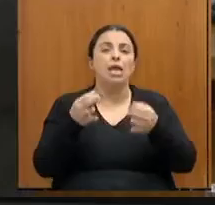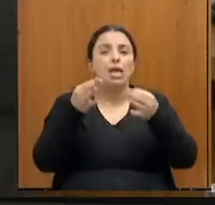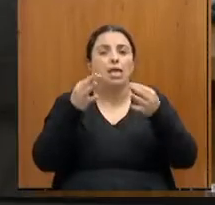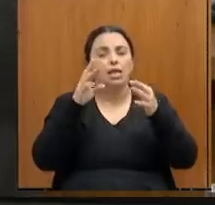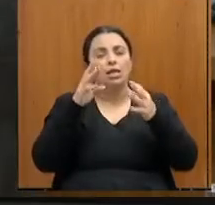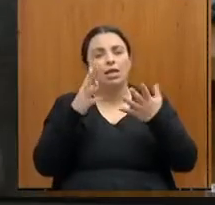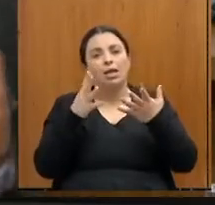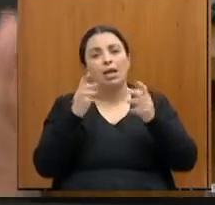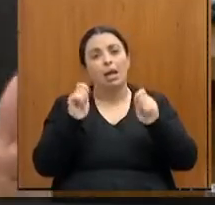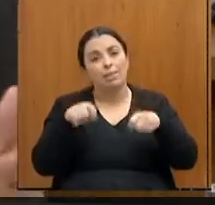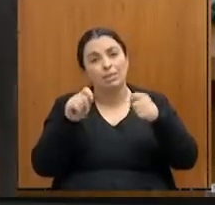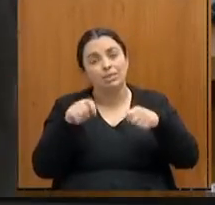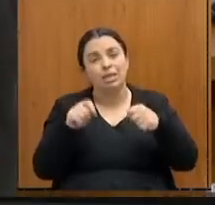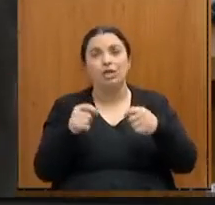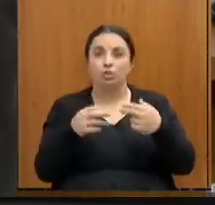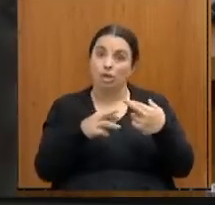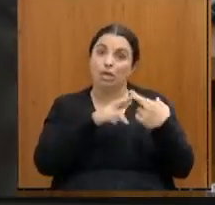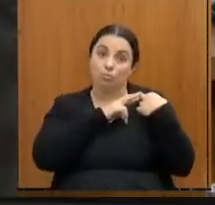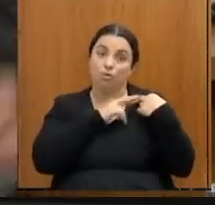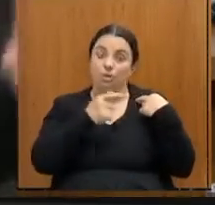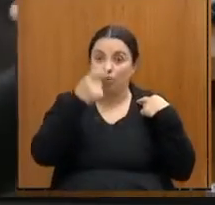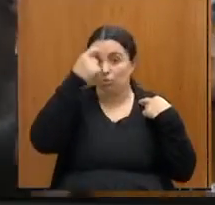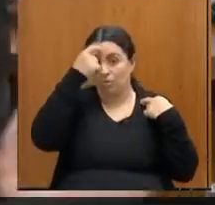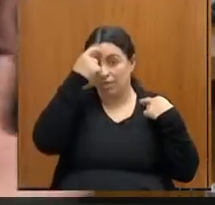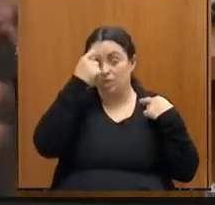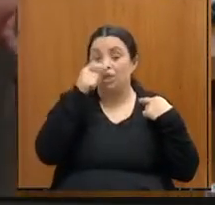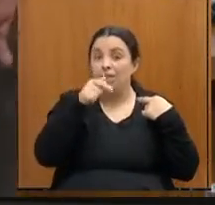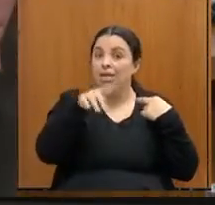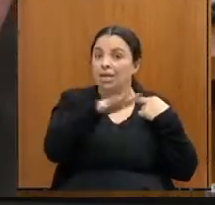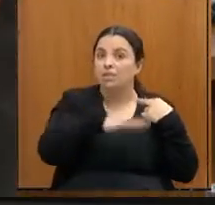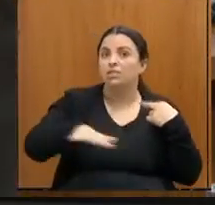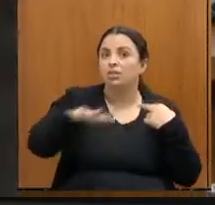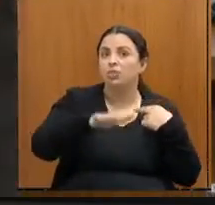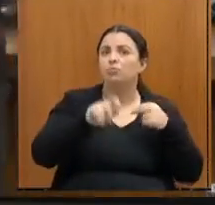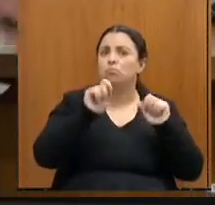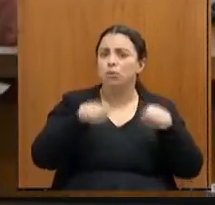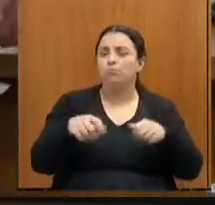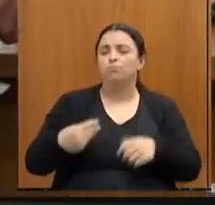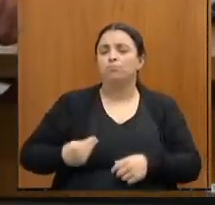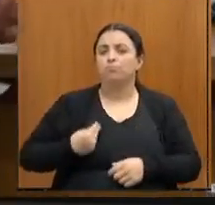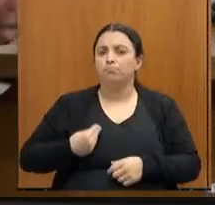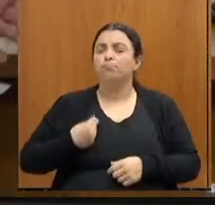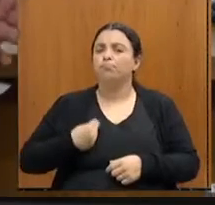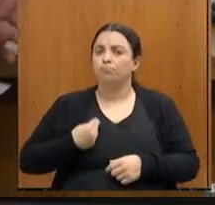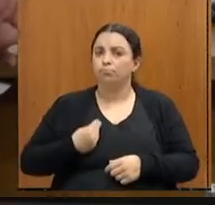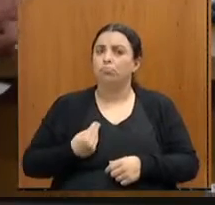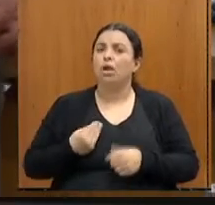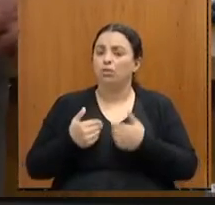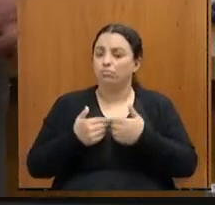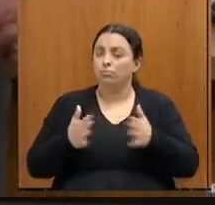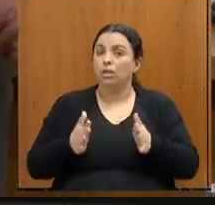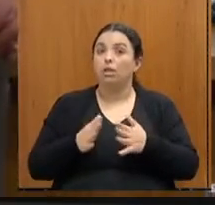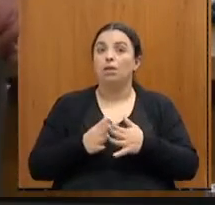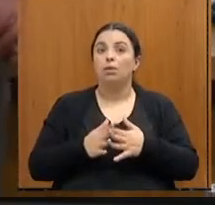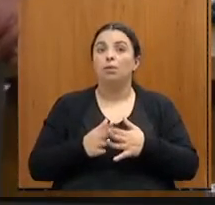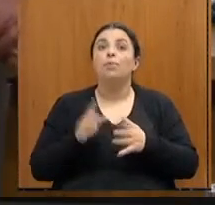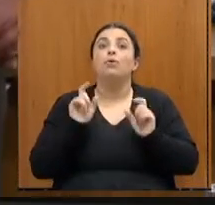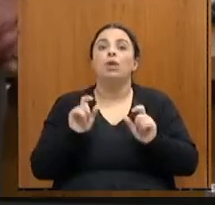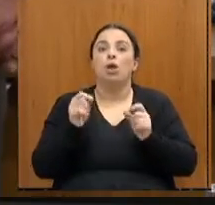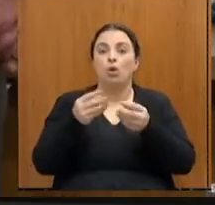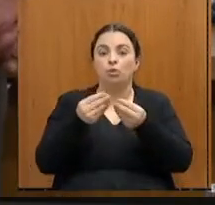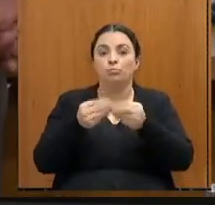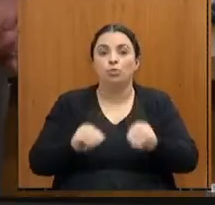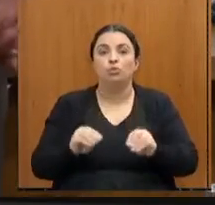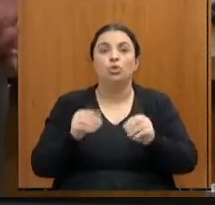de que estes setores possa o mesmo que em fogo brando começarem a funcionar para que a gente mitig os impactos